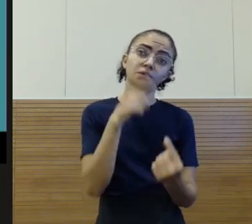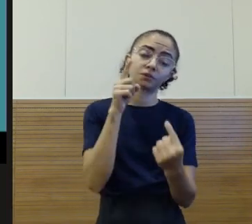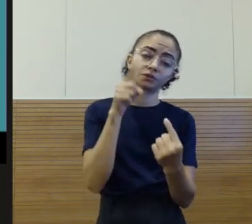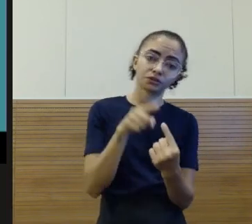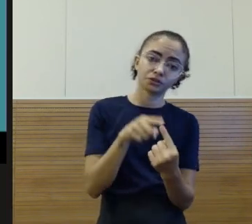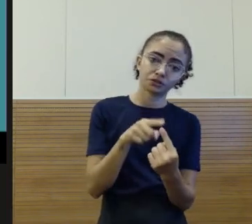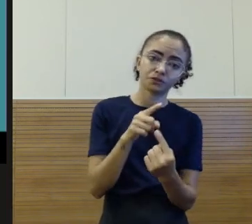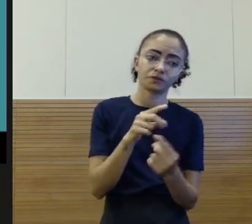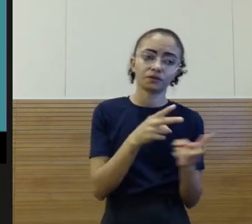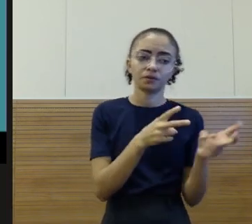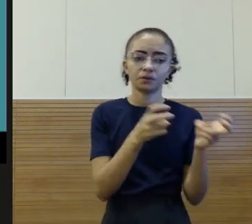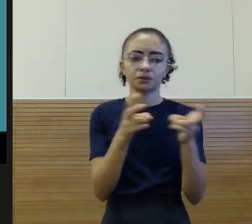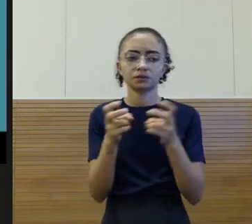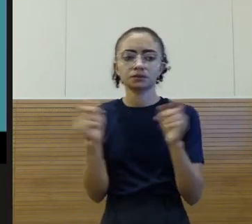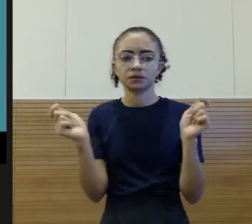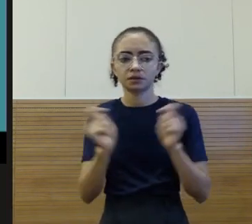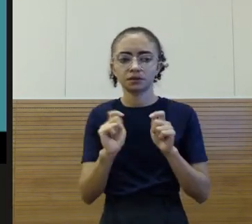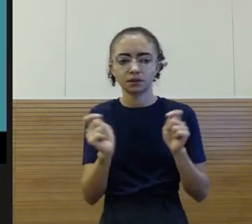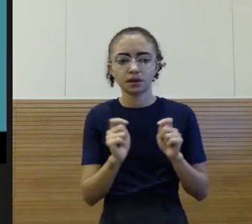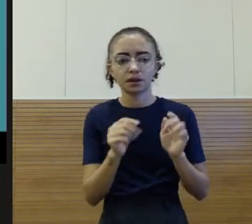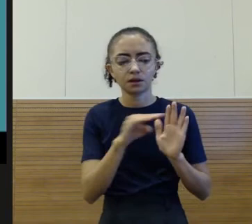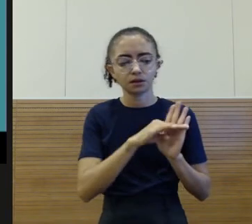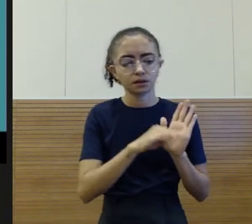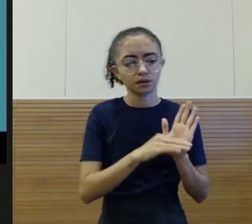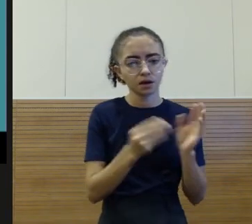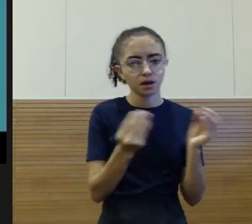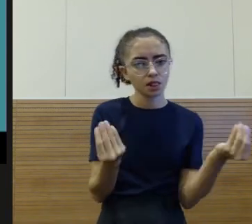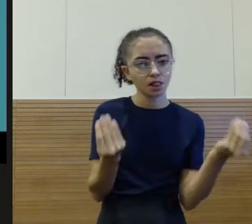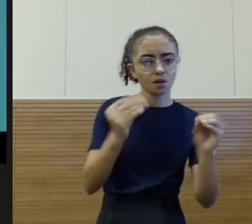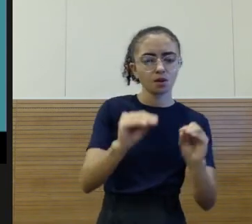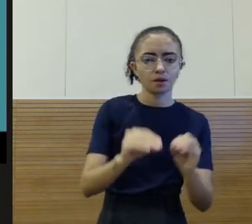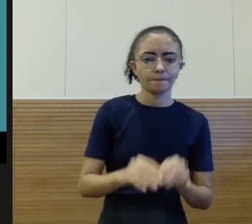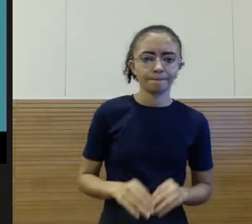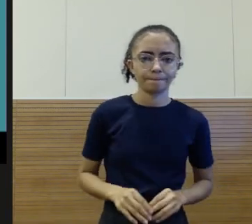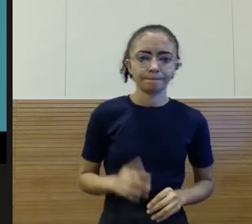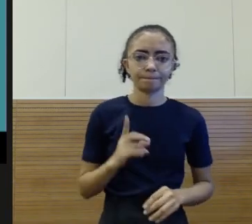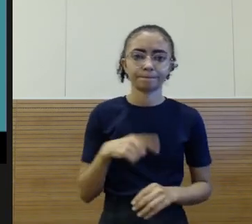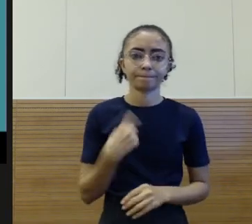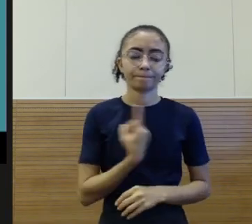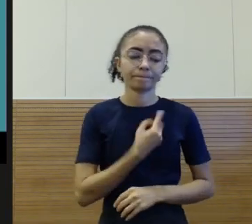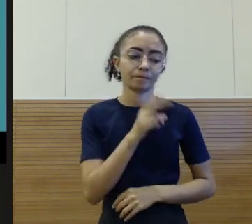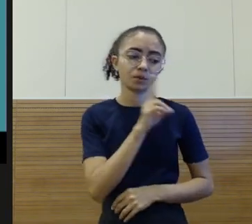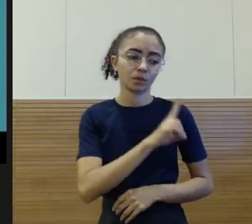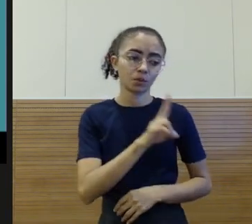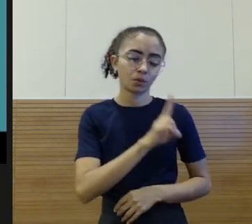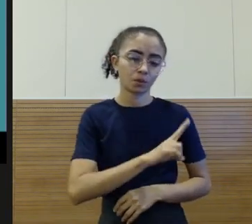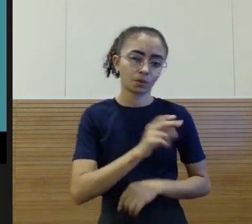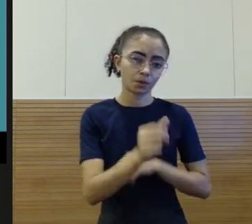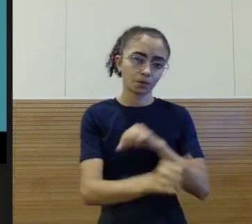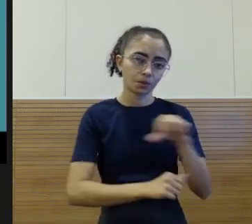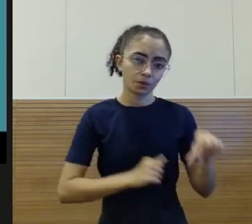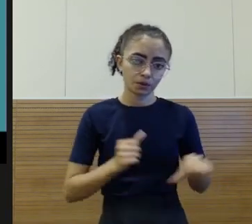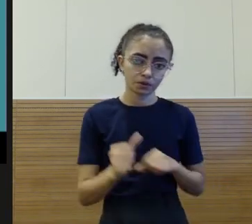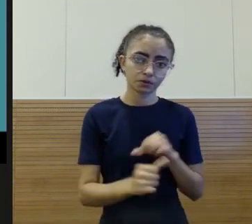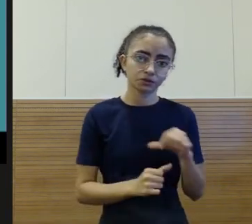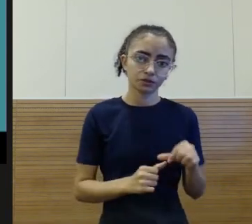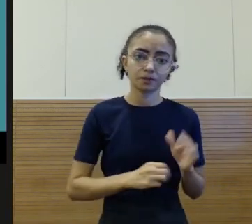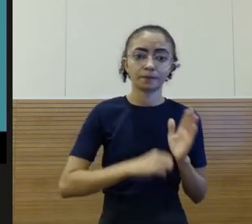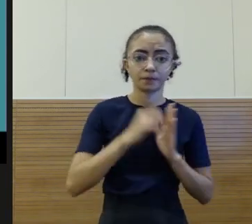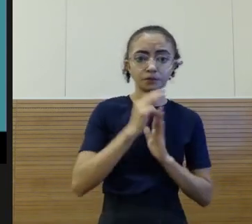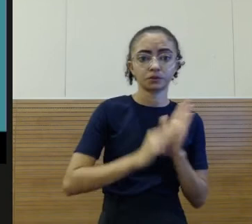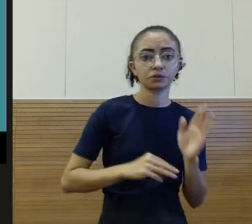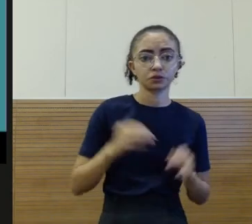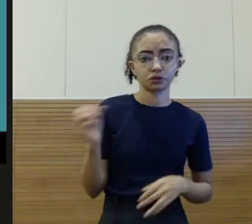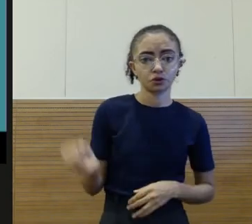que os guias podem entrar, inclusive, como mudamos o nome, pensamos, porque, como disse antes, é uma nova metodologia, temos